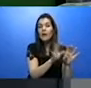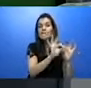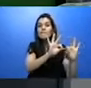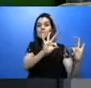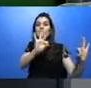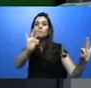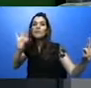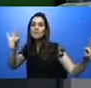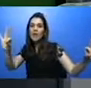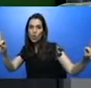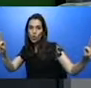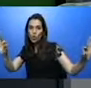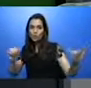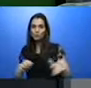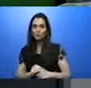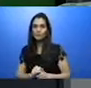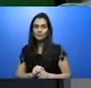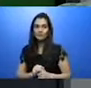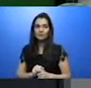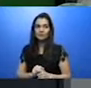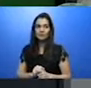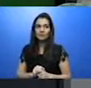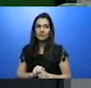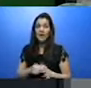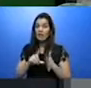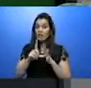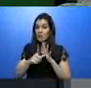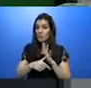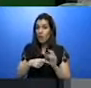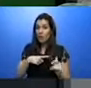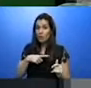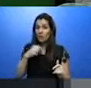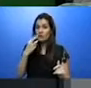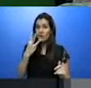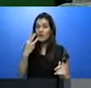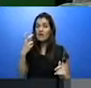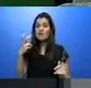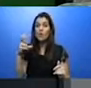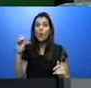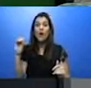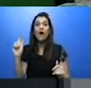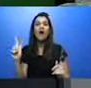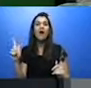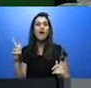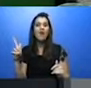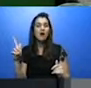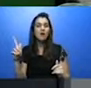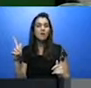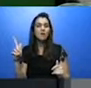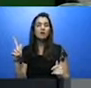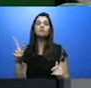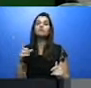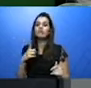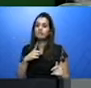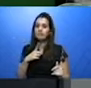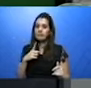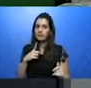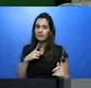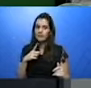comprimento. Depois, nós temos aqui, olha, 350 gramas, olha. Gramas é peso, porque